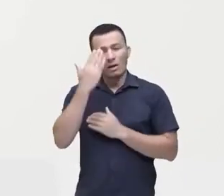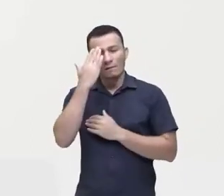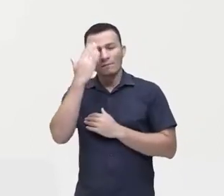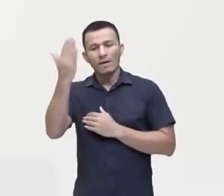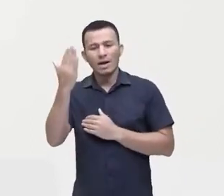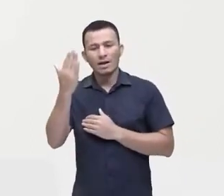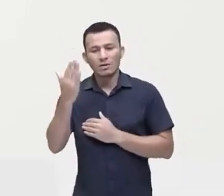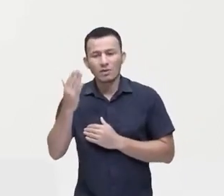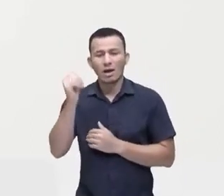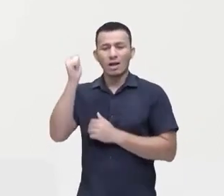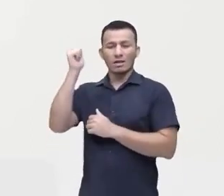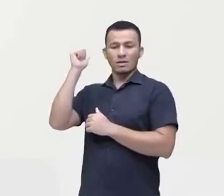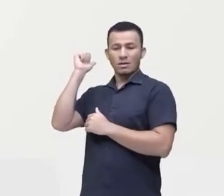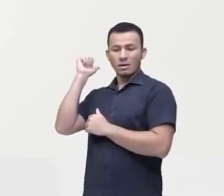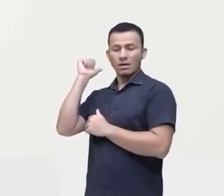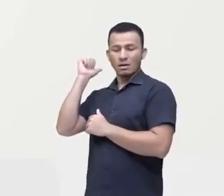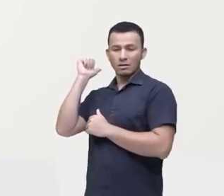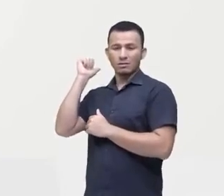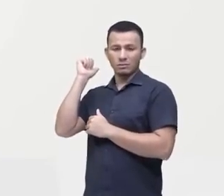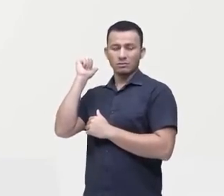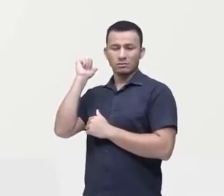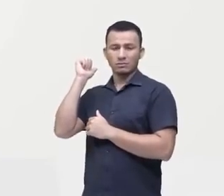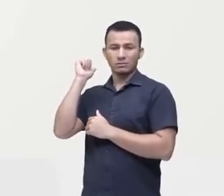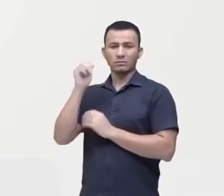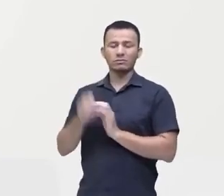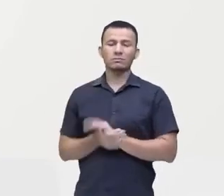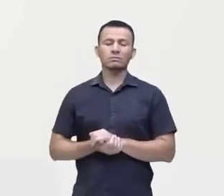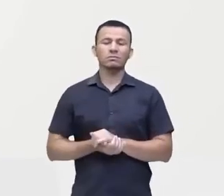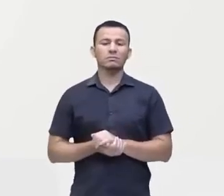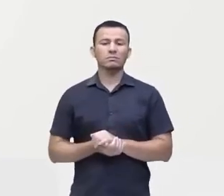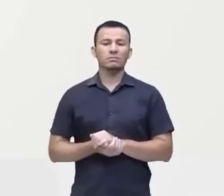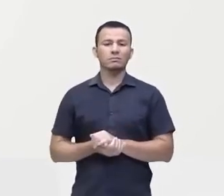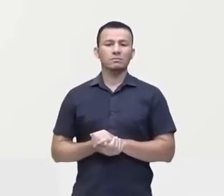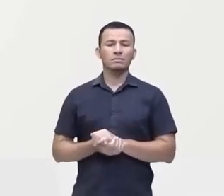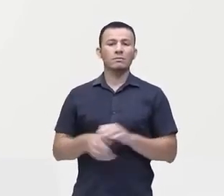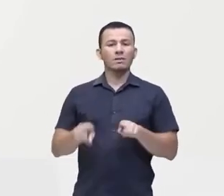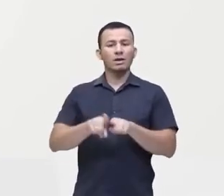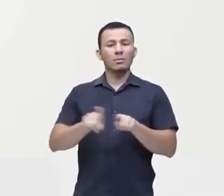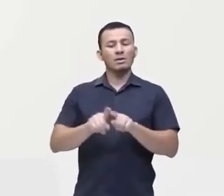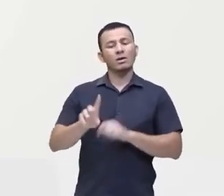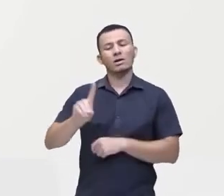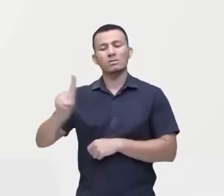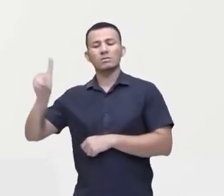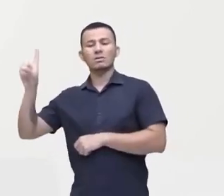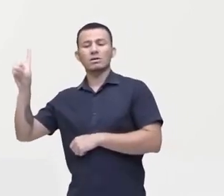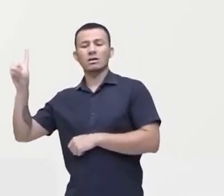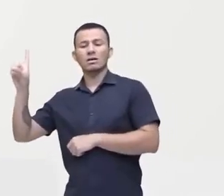Frente, atrás. Também temos, ó, direita,